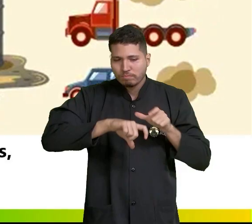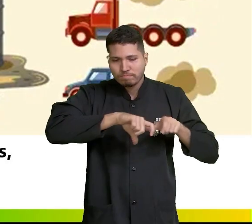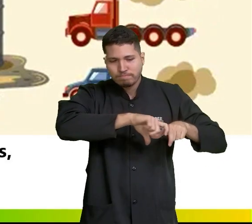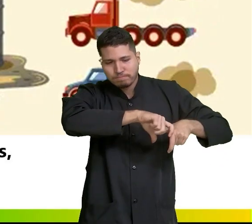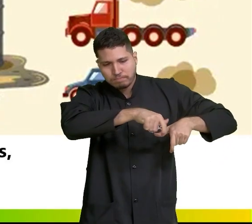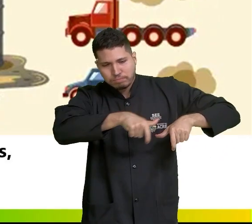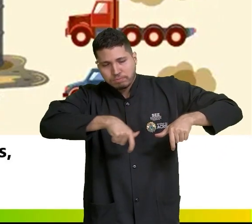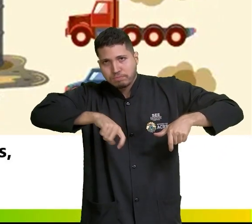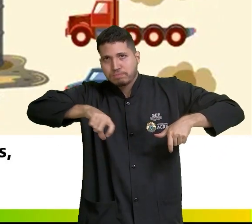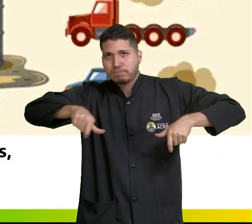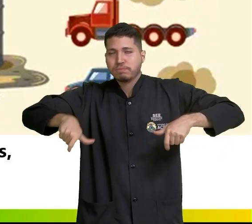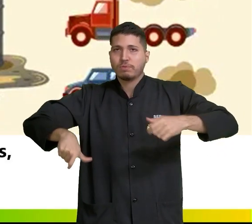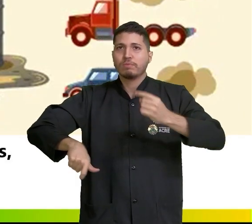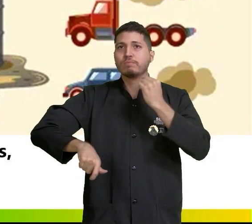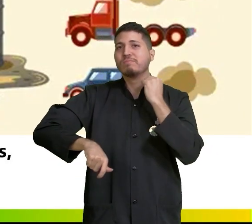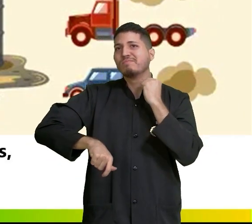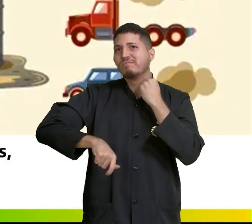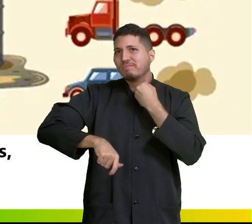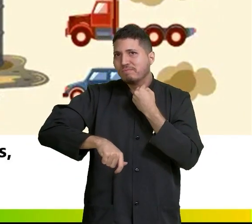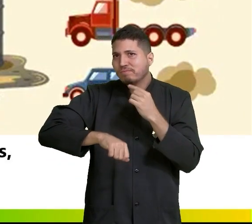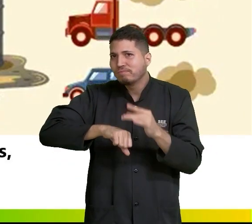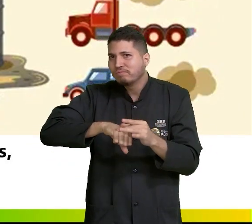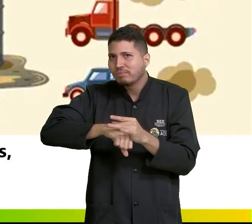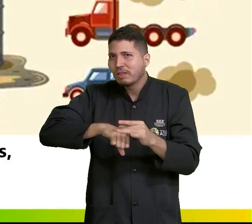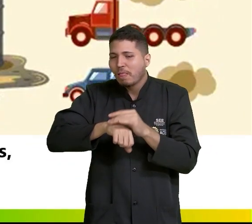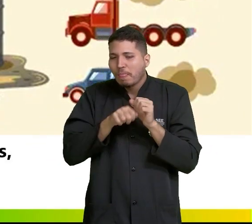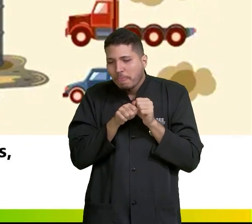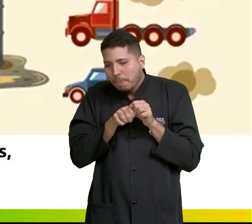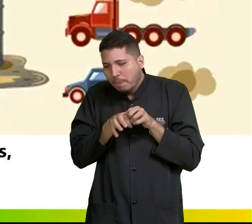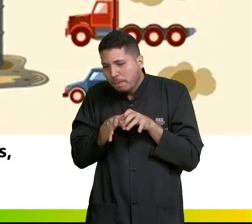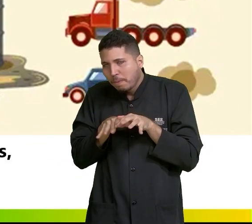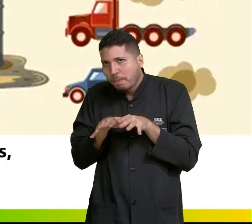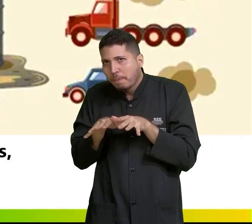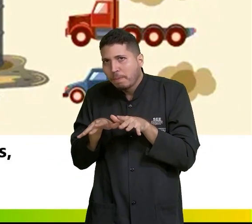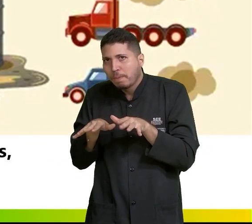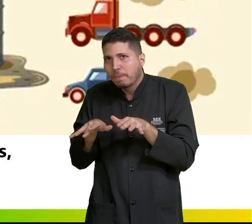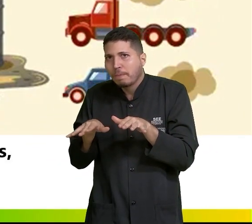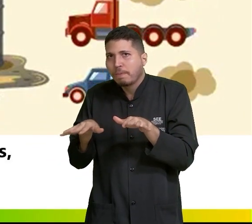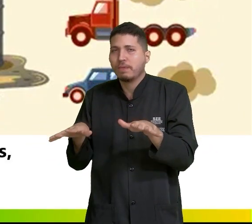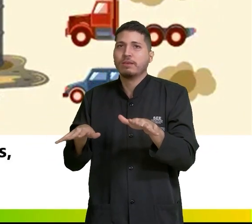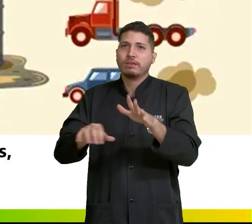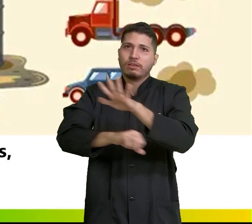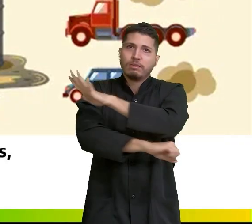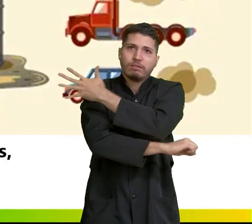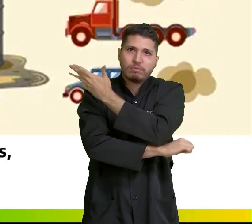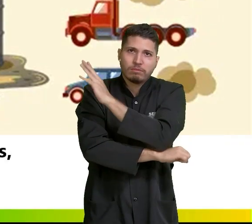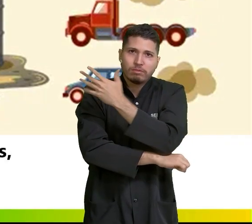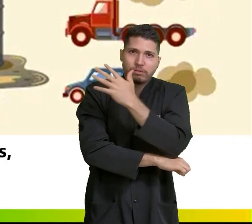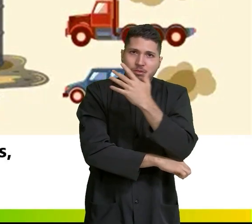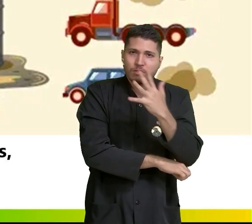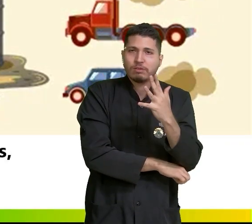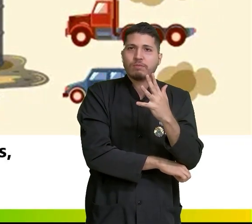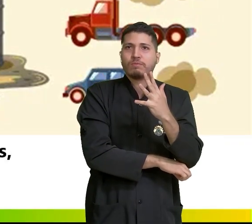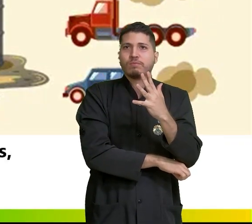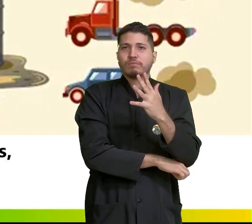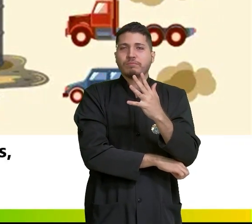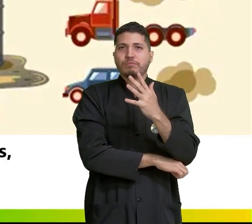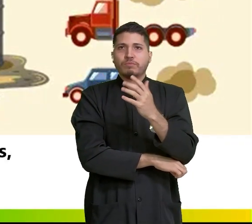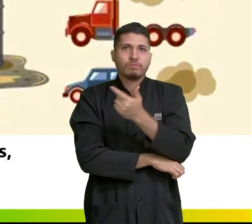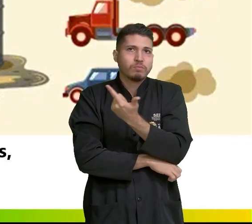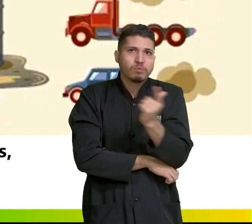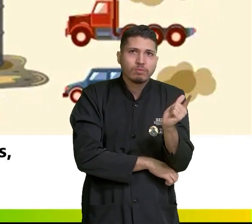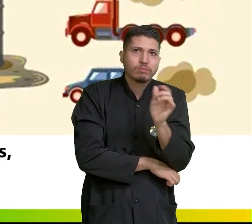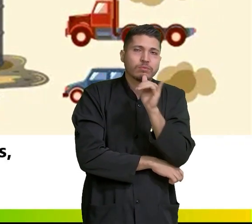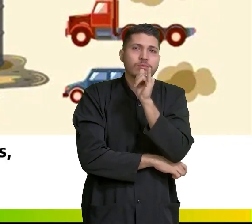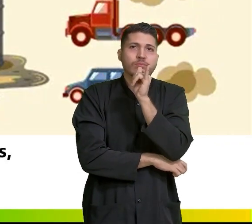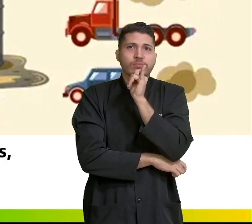in natura. Então, esgotos sendo despejados na natureza sem nenhum tipo de tratamento. A gente tem como exemplo, pessoal,